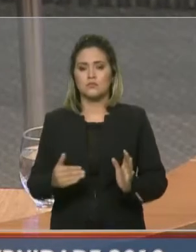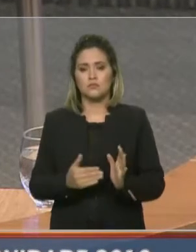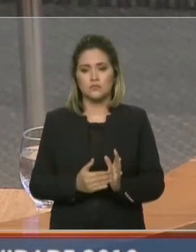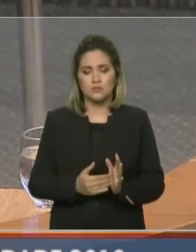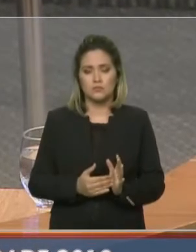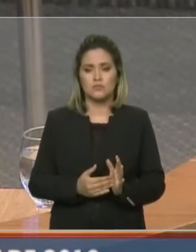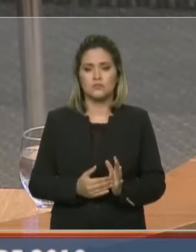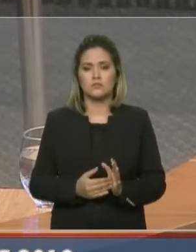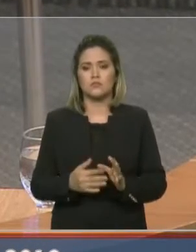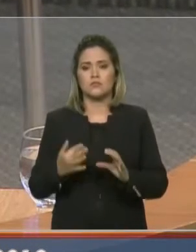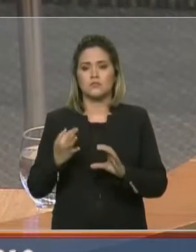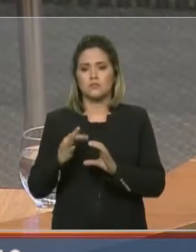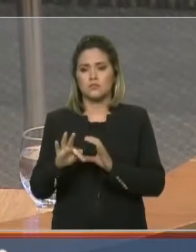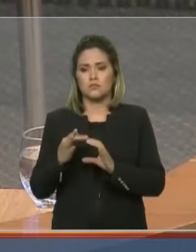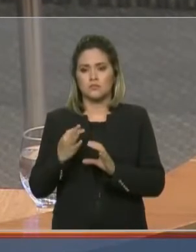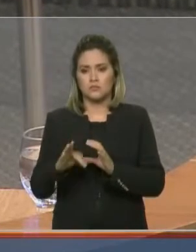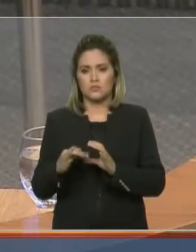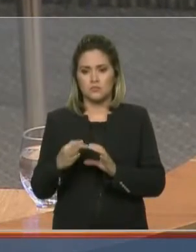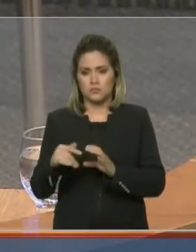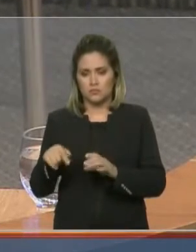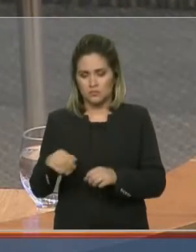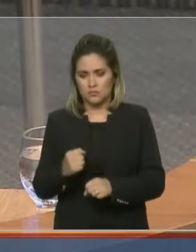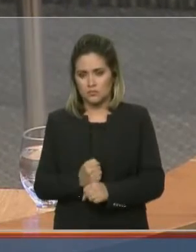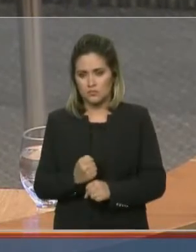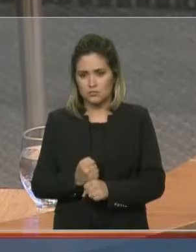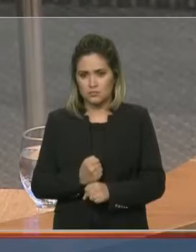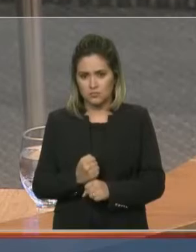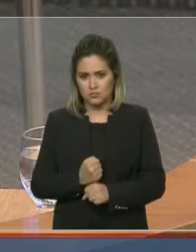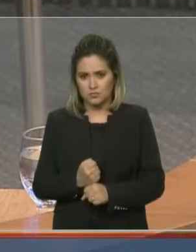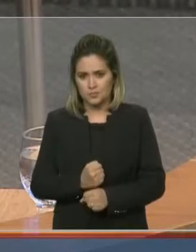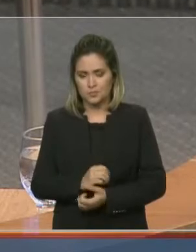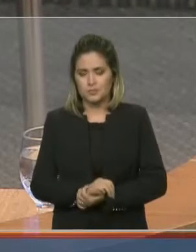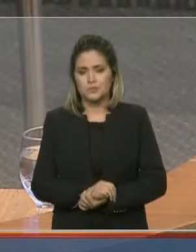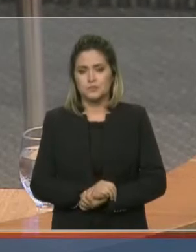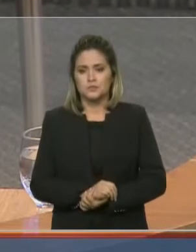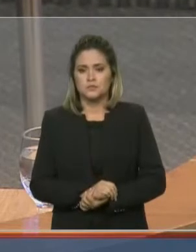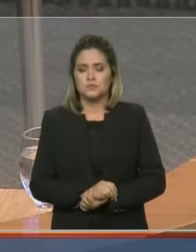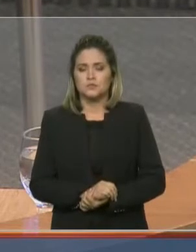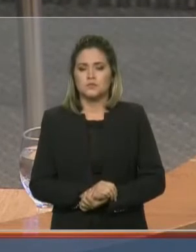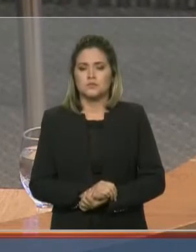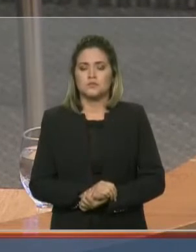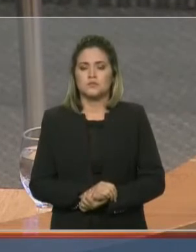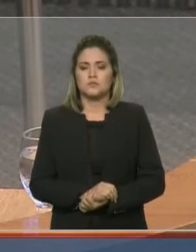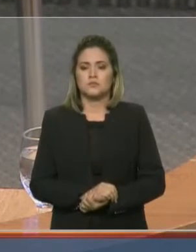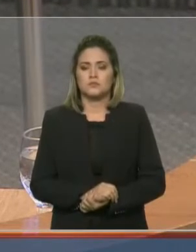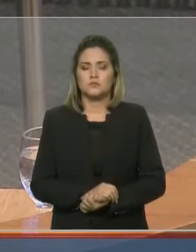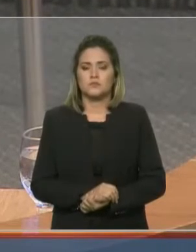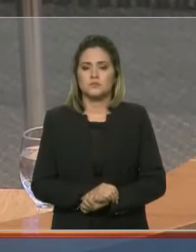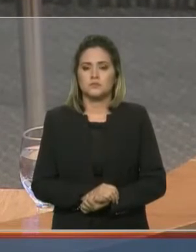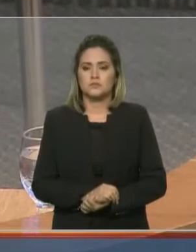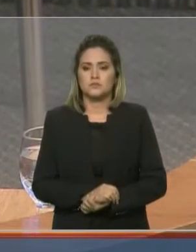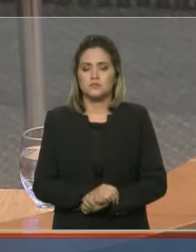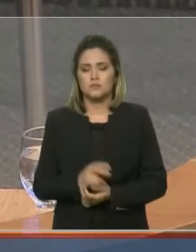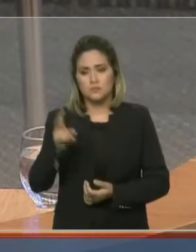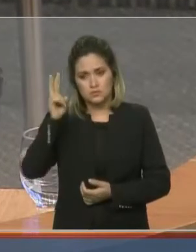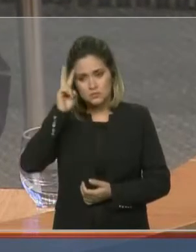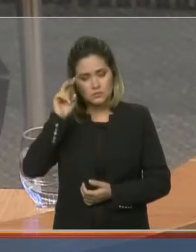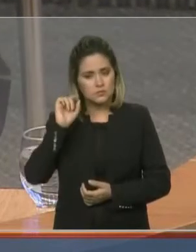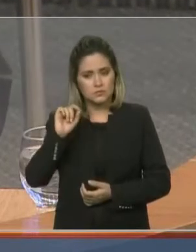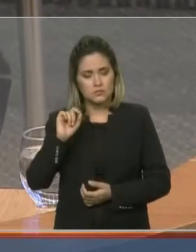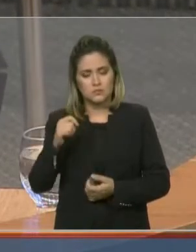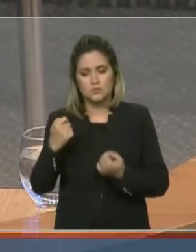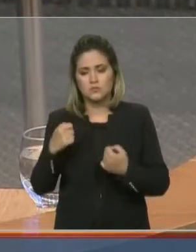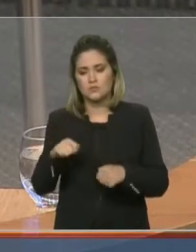a campanha da fraternidade deste ano nos lembra que é preciso nós criarmos